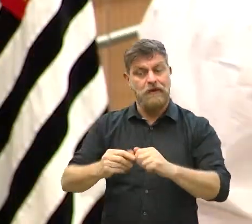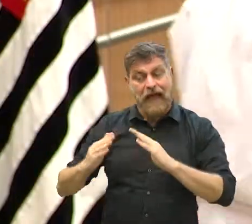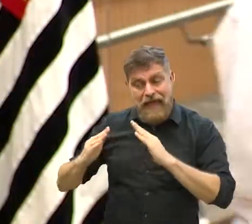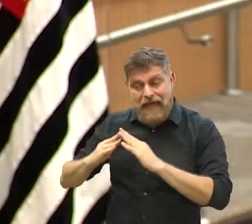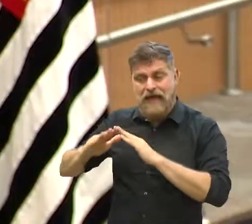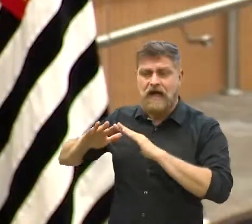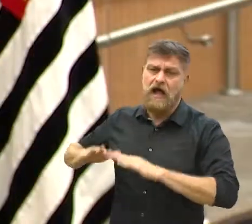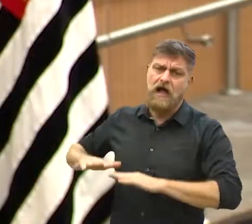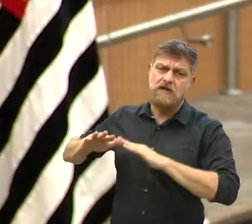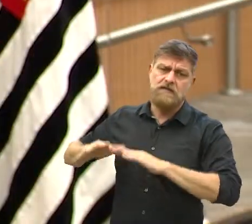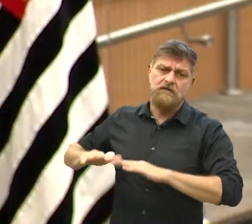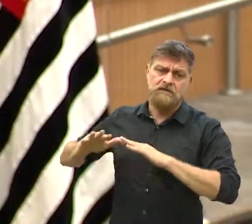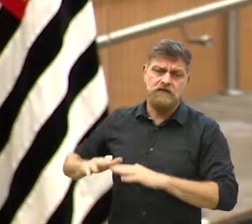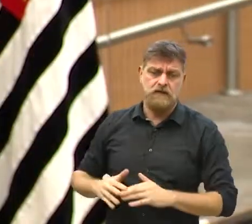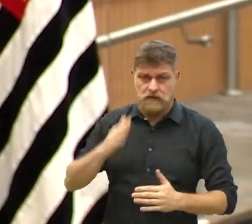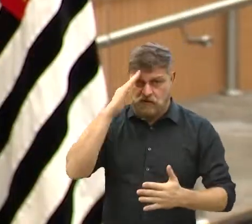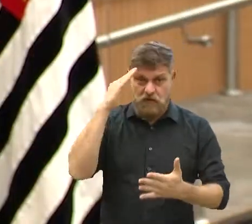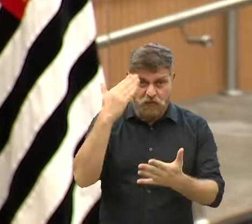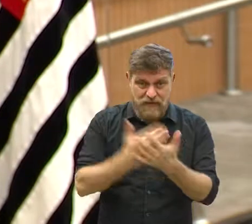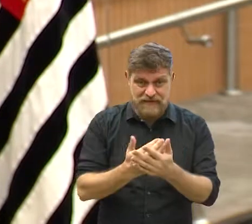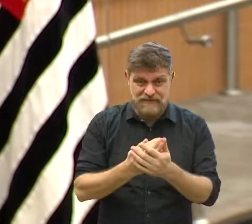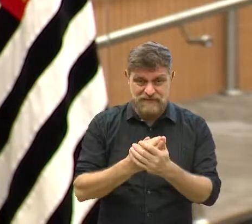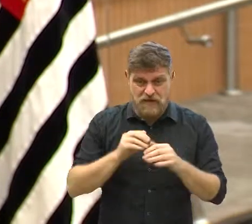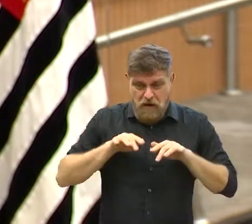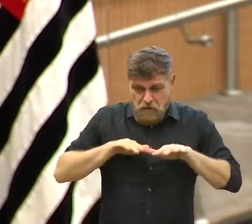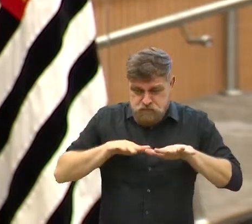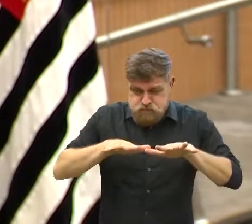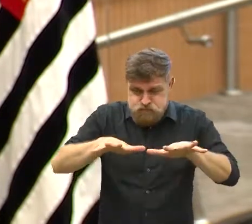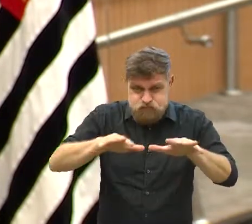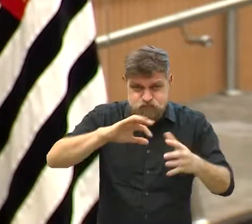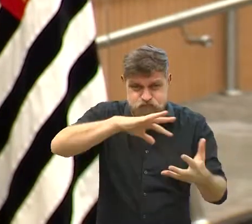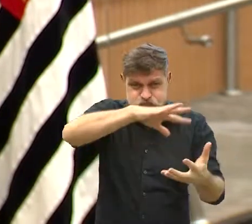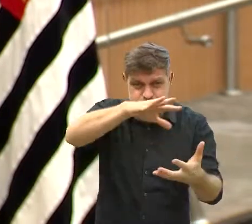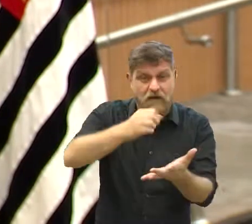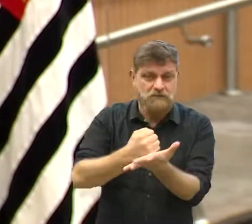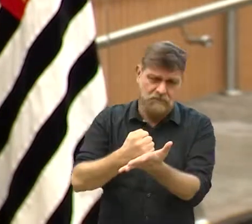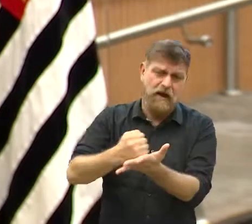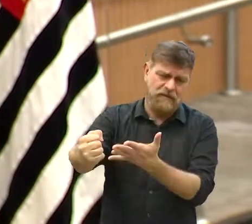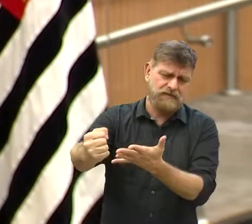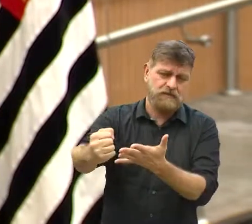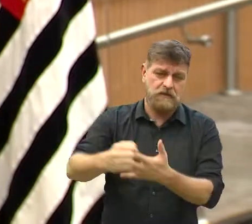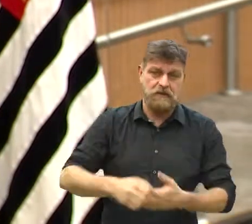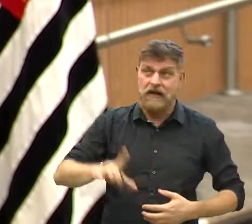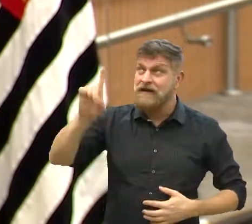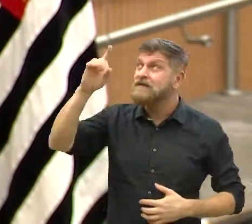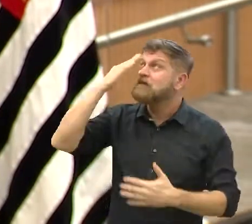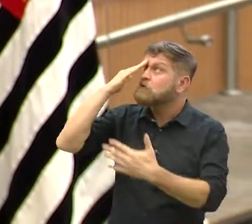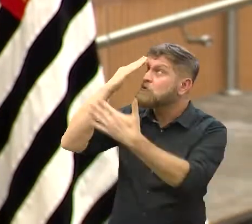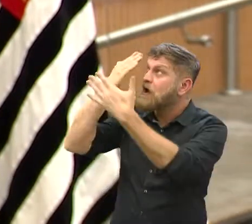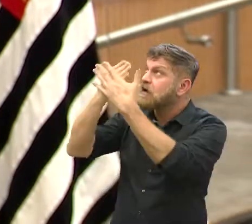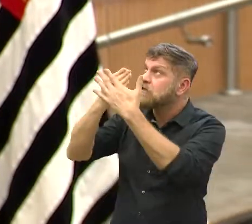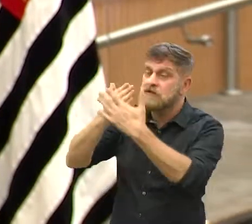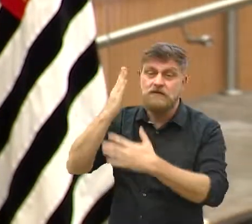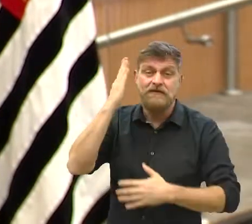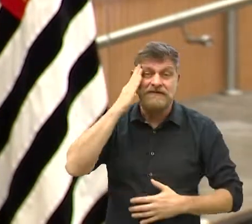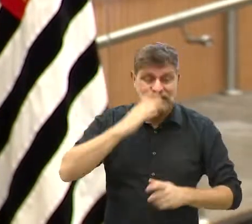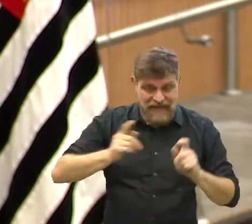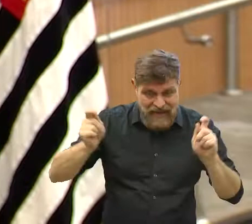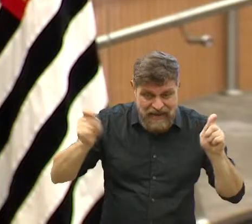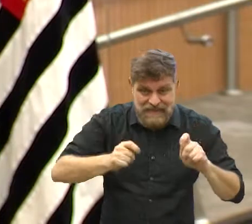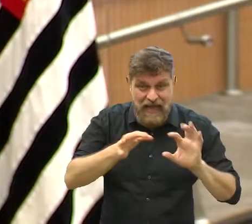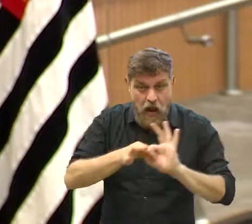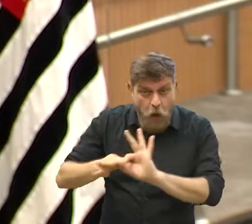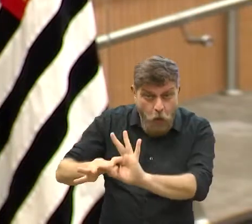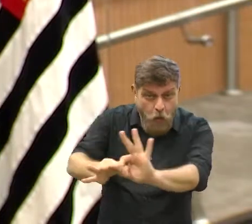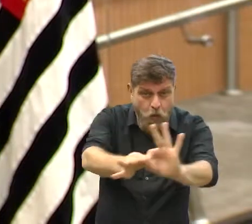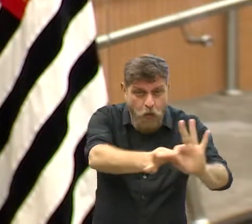que fique em casa e com certeza essa pandemia irá passar. Acredito em Deus e sei que é possível,